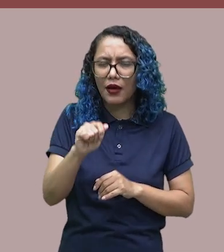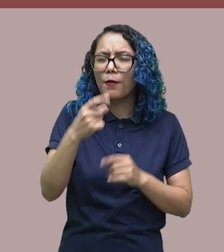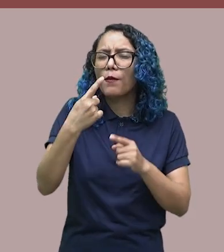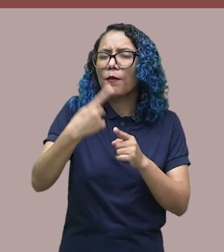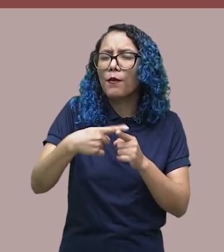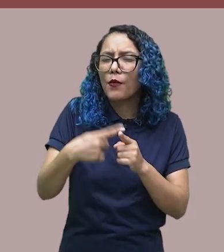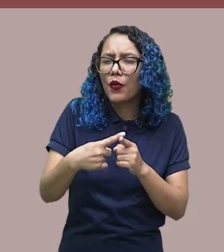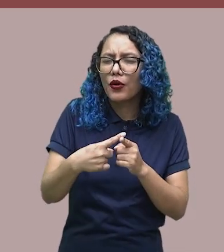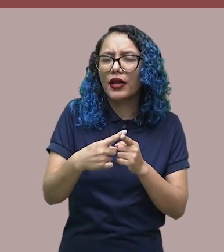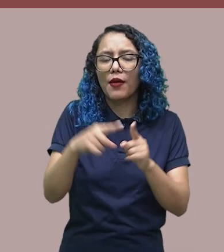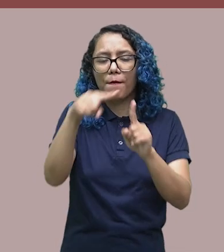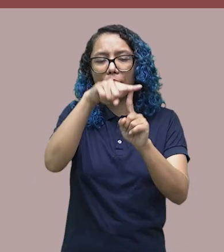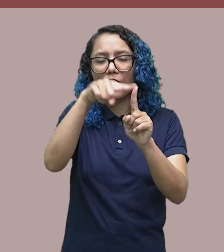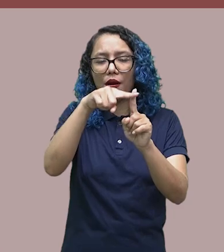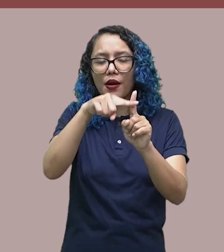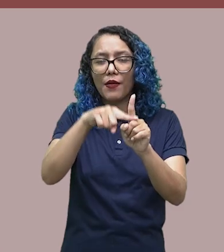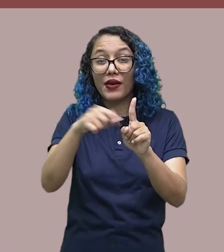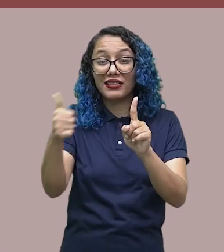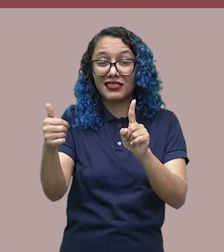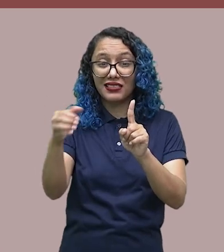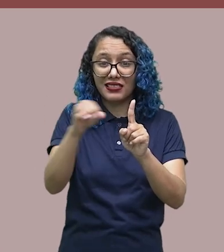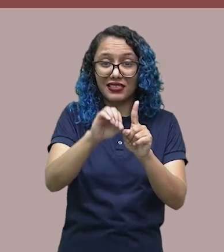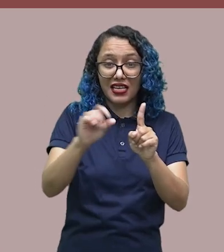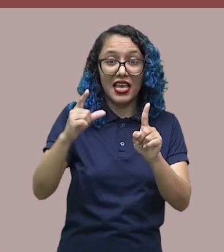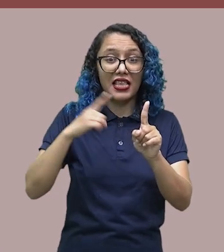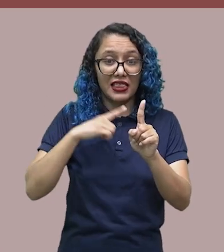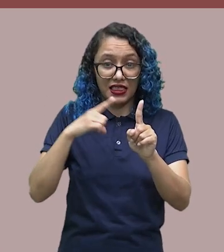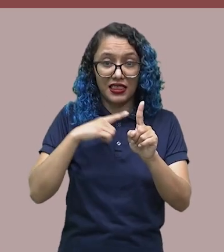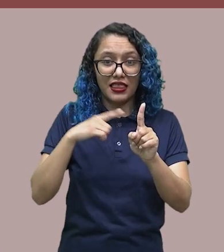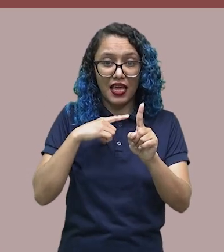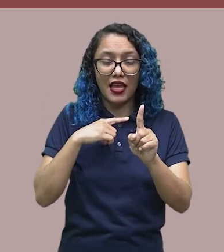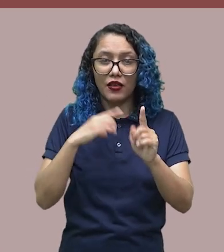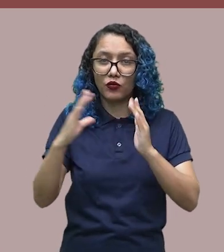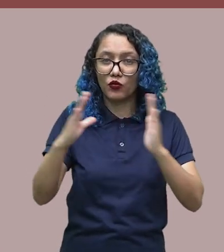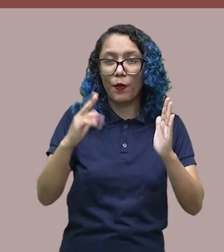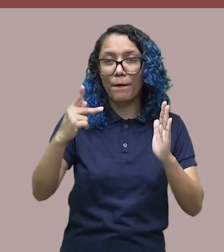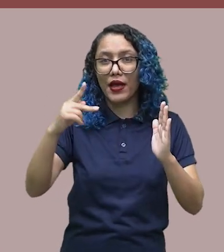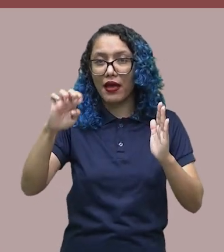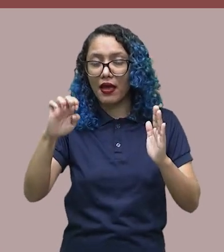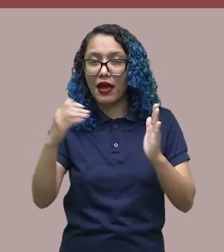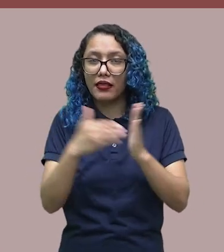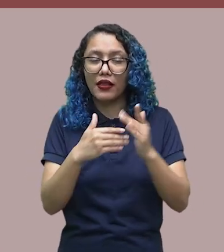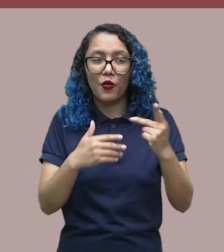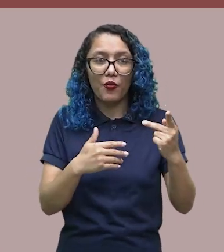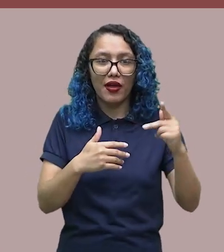seus 100 intervalos entre o ponto de fusão e ebulição? A escala Fahrenheit foi